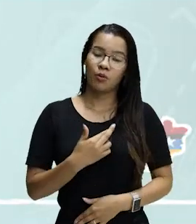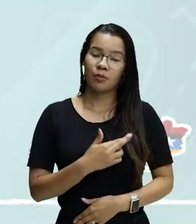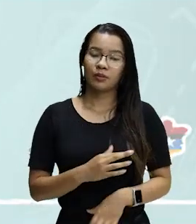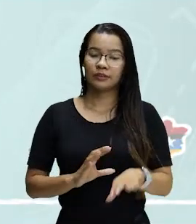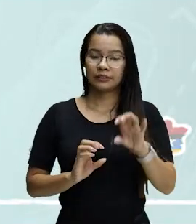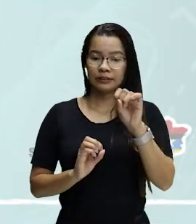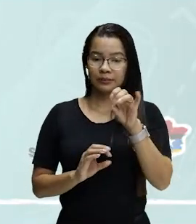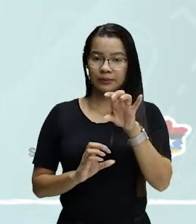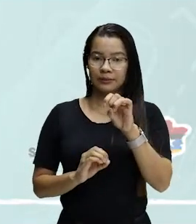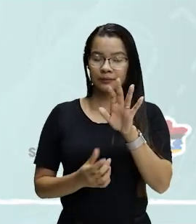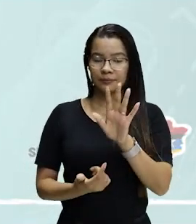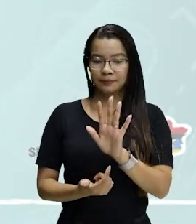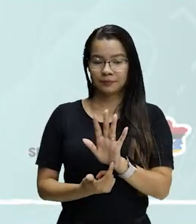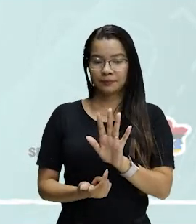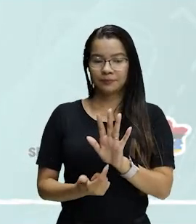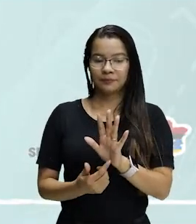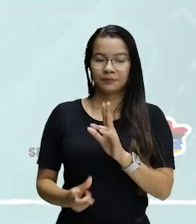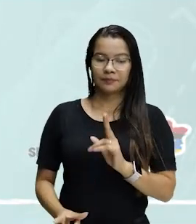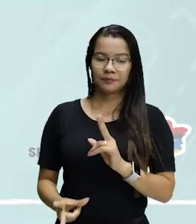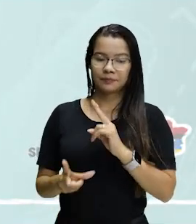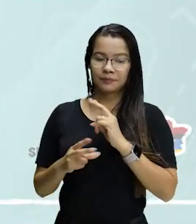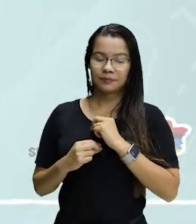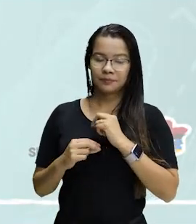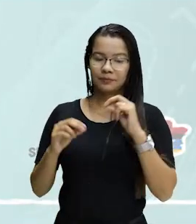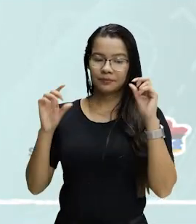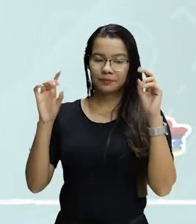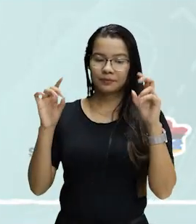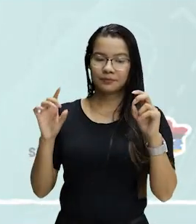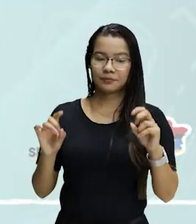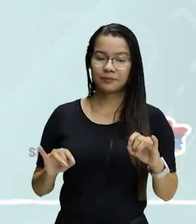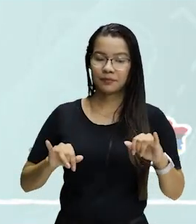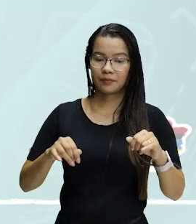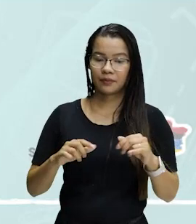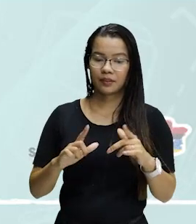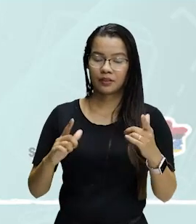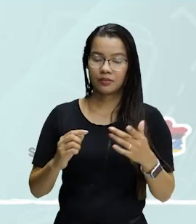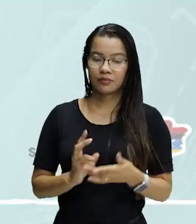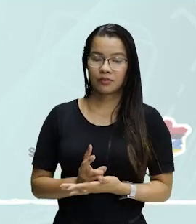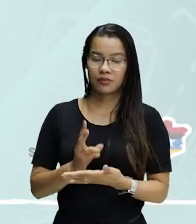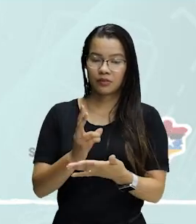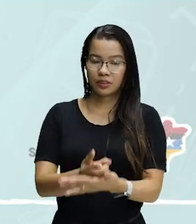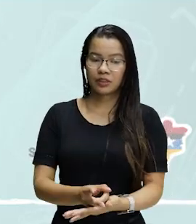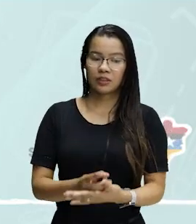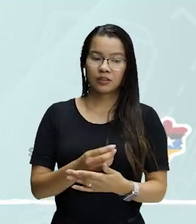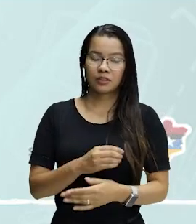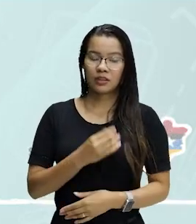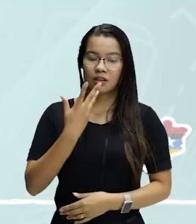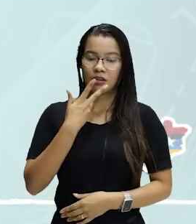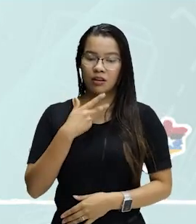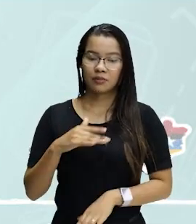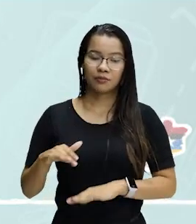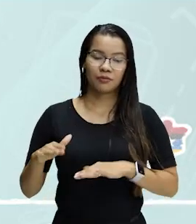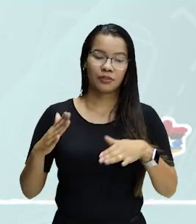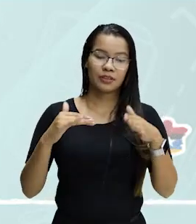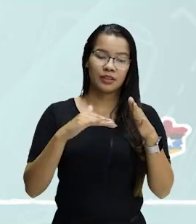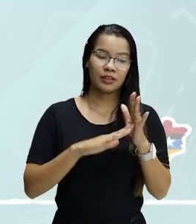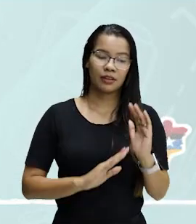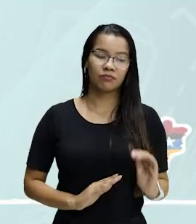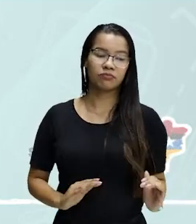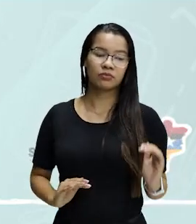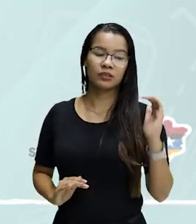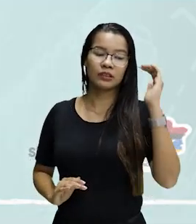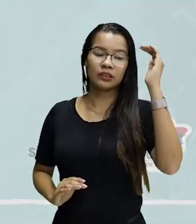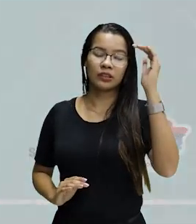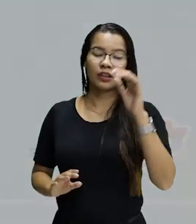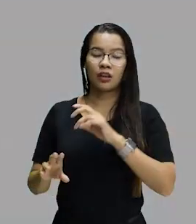Ele apresenta uma personagem principal em jornada, da infância à maturidade, em busca